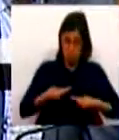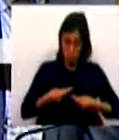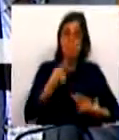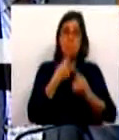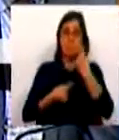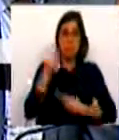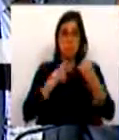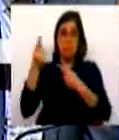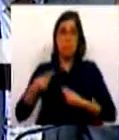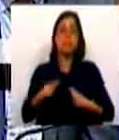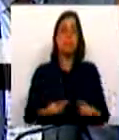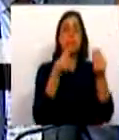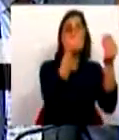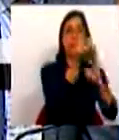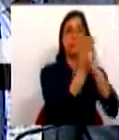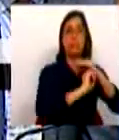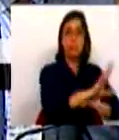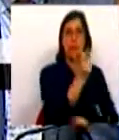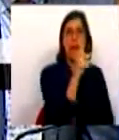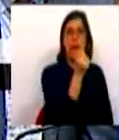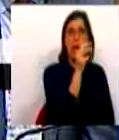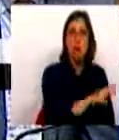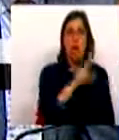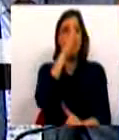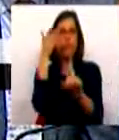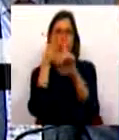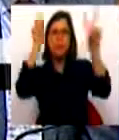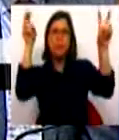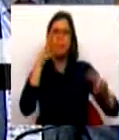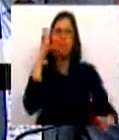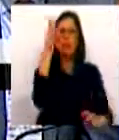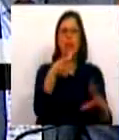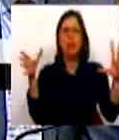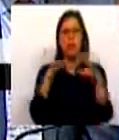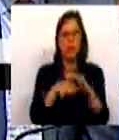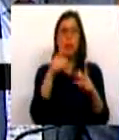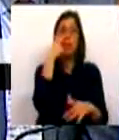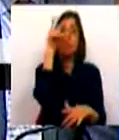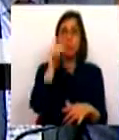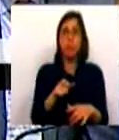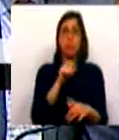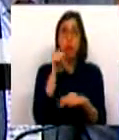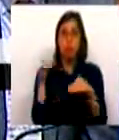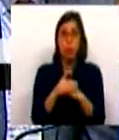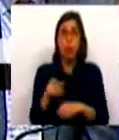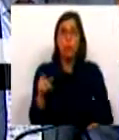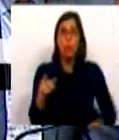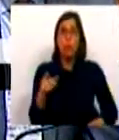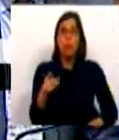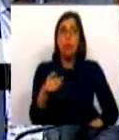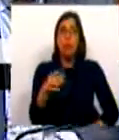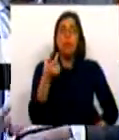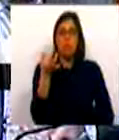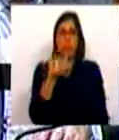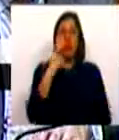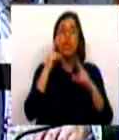ANACOM, e a ANACOM, aliás, relativamente ao caso concreto que referiu da pessoa falecida, abriu uma